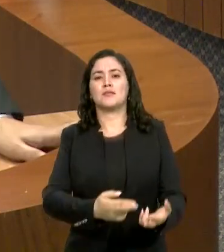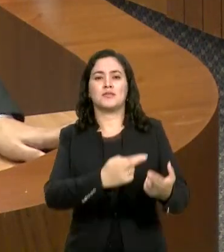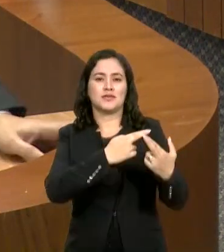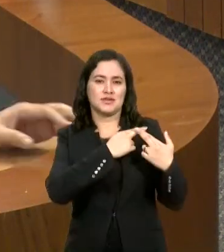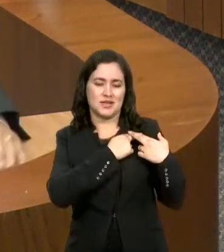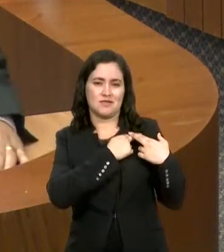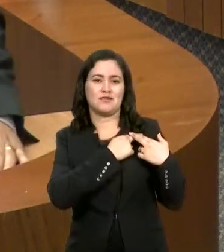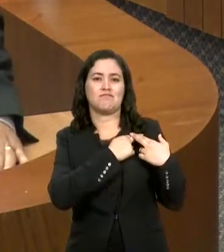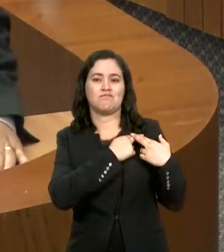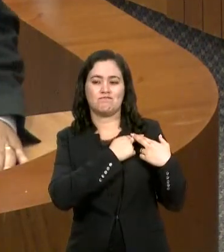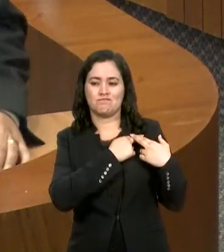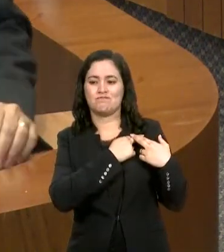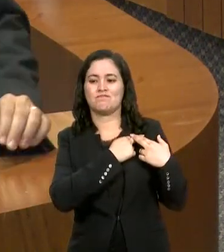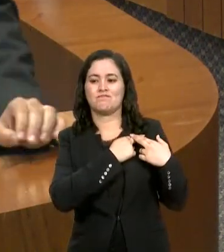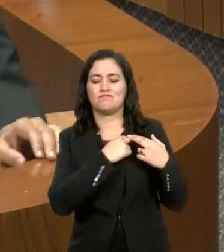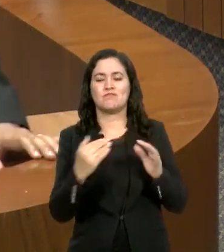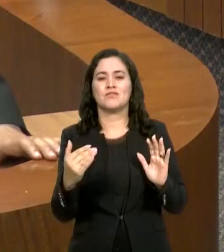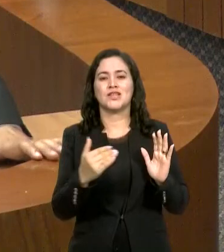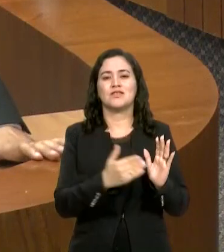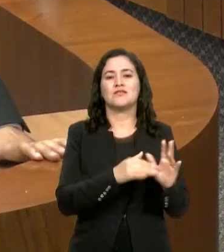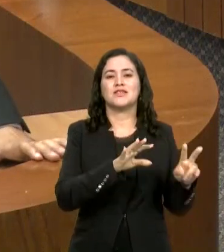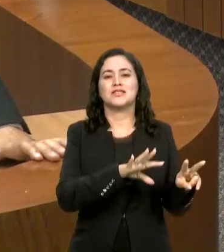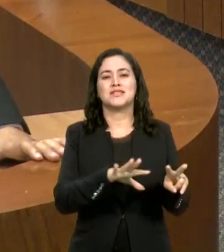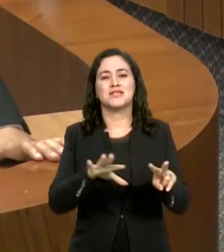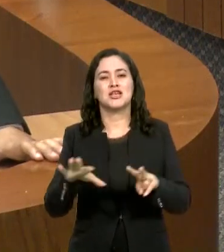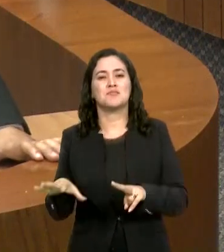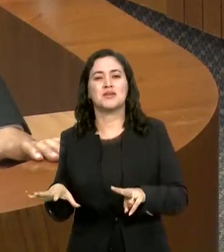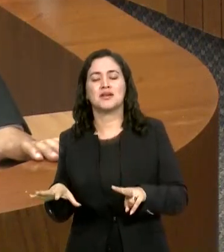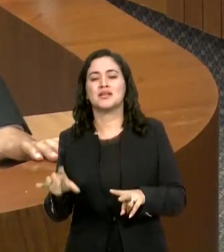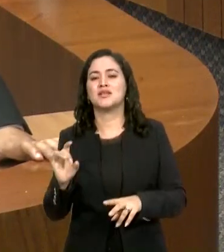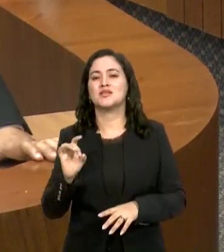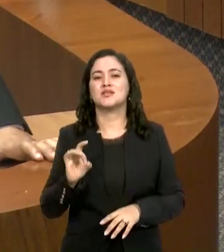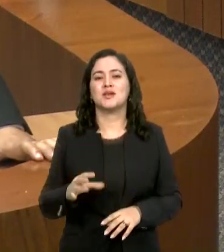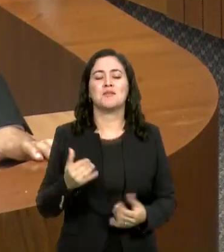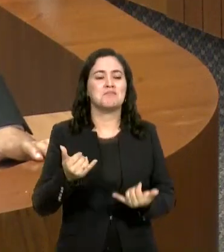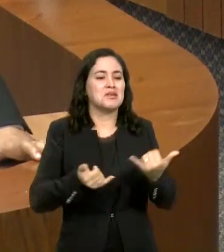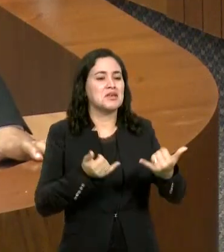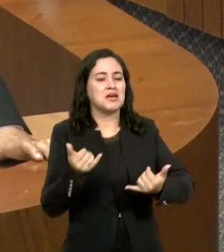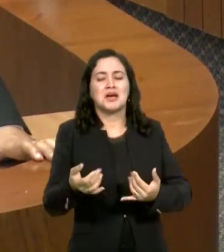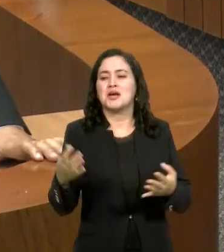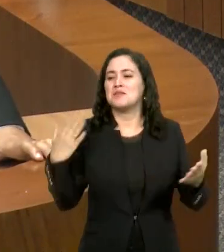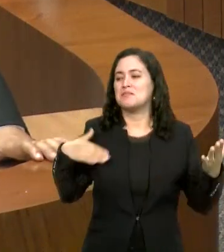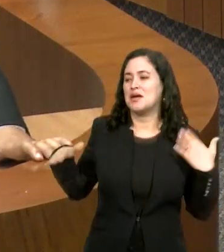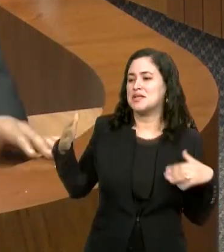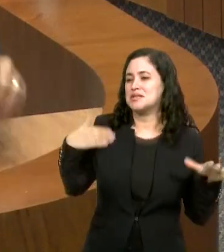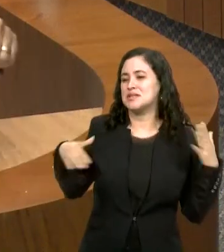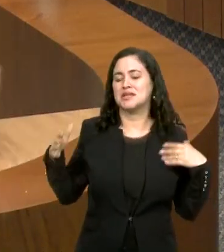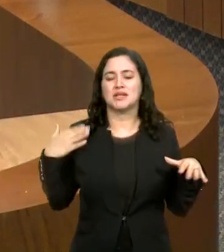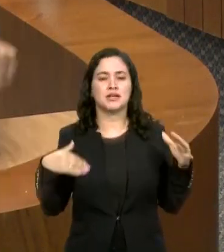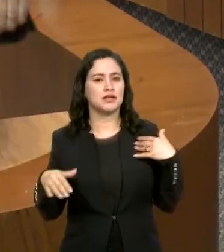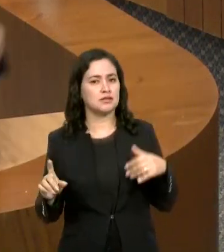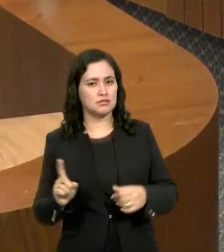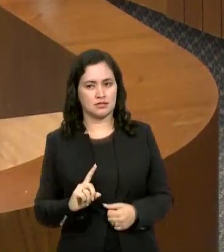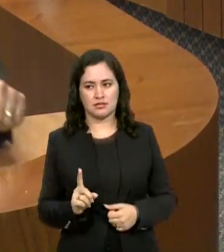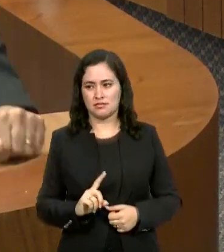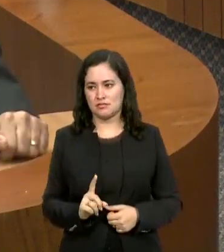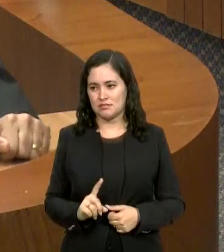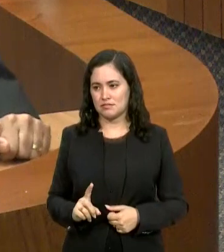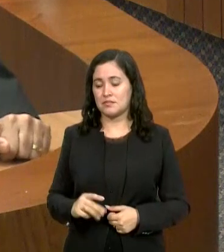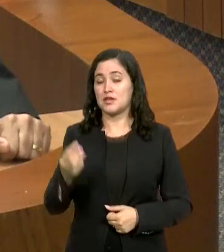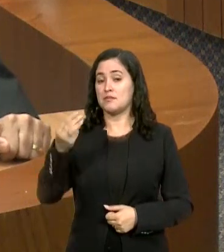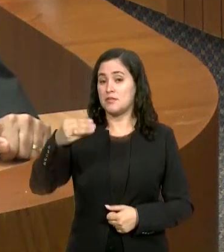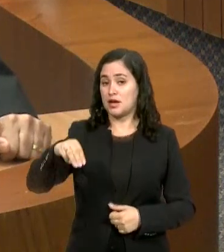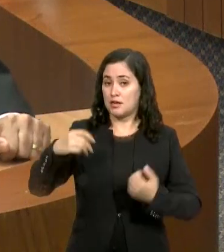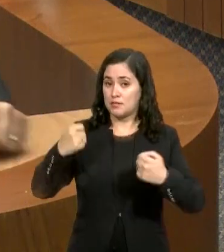ficar em fim de semana pilotando jet ski e fazendo graça para um e para outro. E o Maranhão precisa seguir